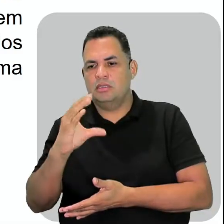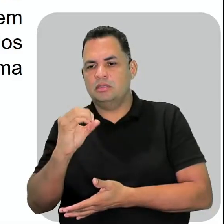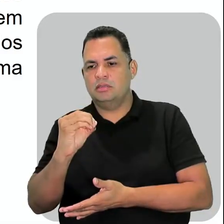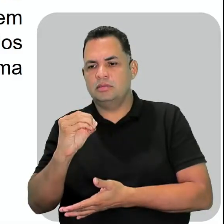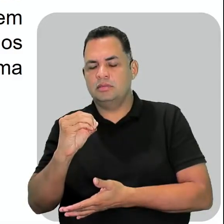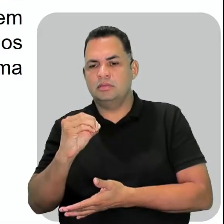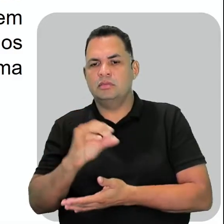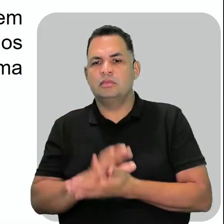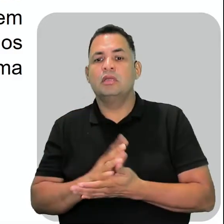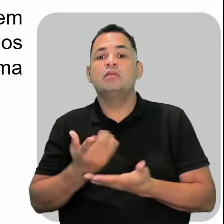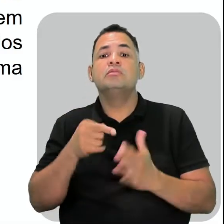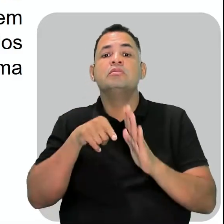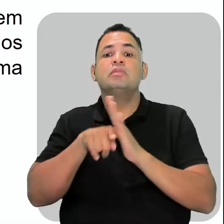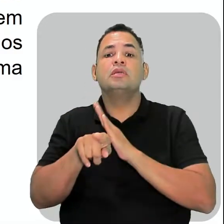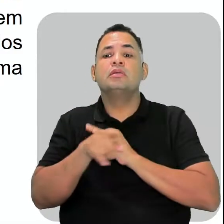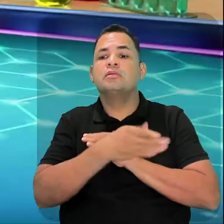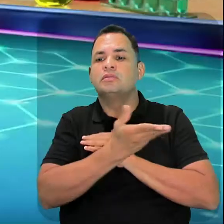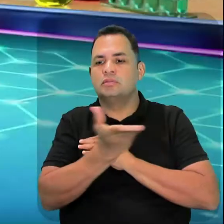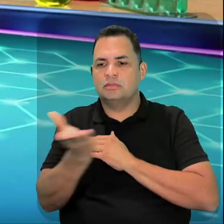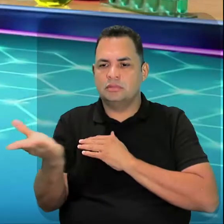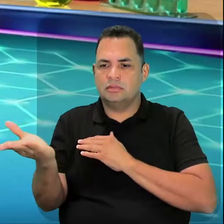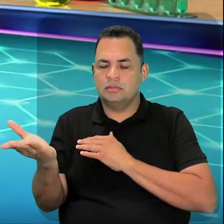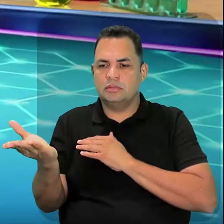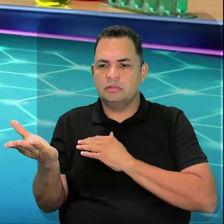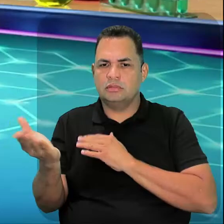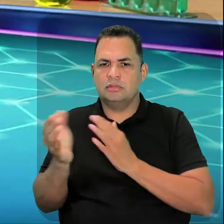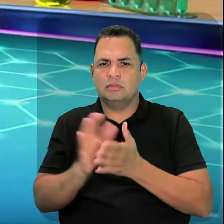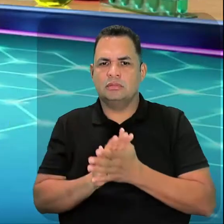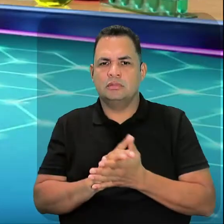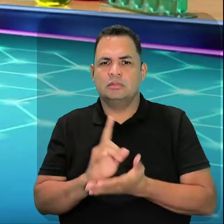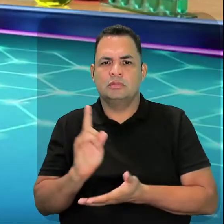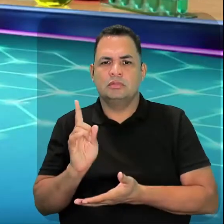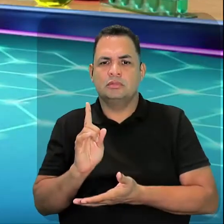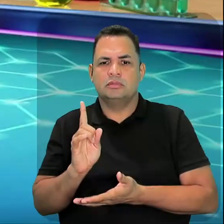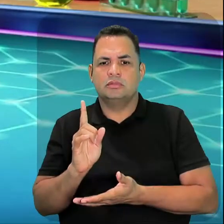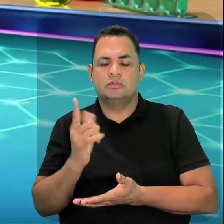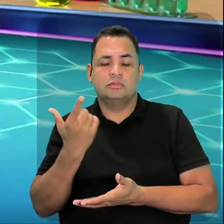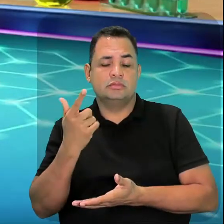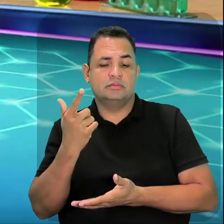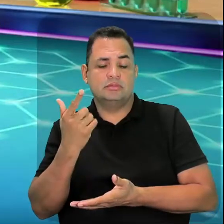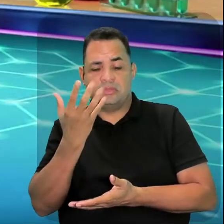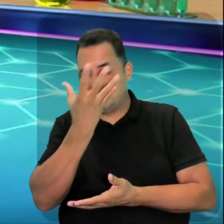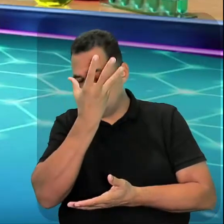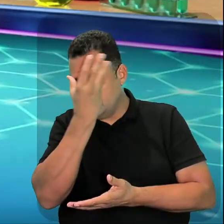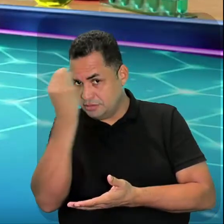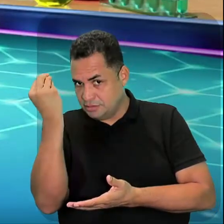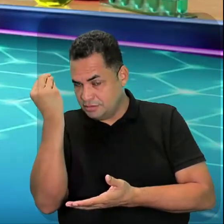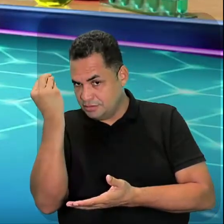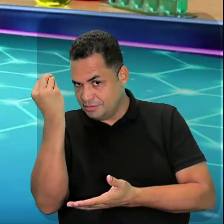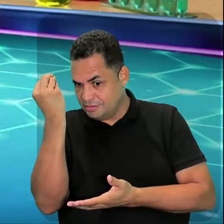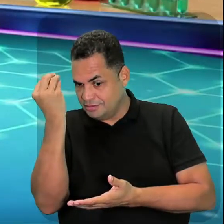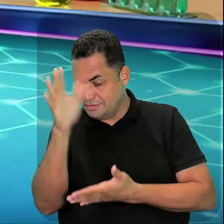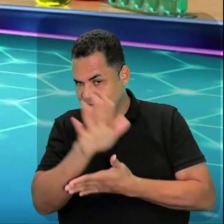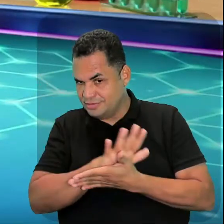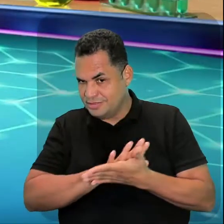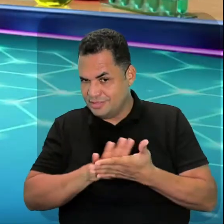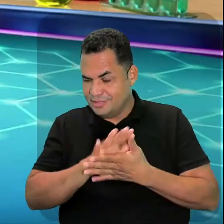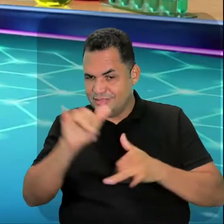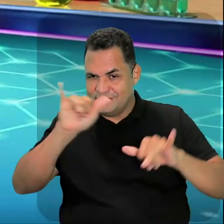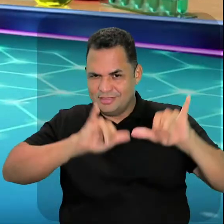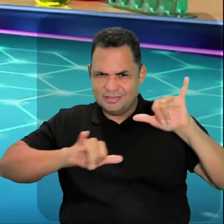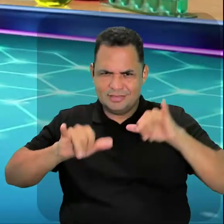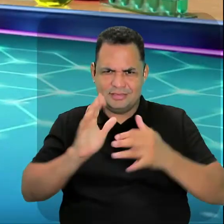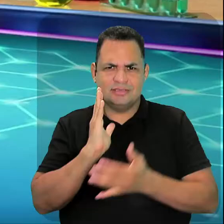nitração. Aí eu pergunto aos senhores, aqueles que não sofrem de amnésia na química, a gente já falou